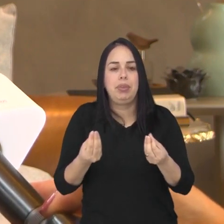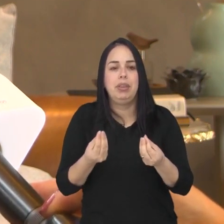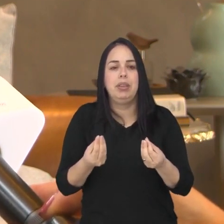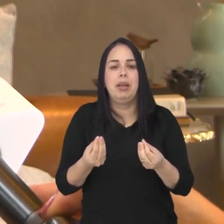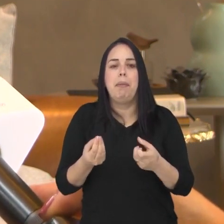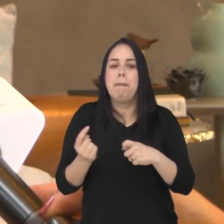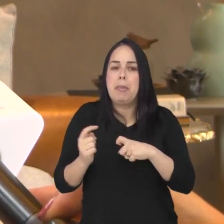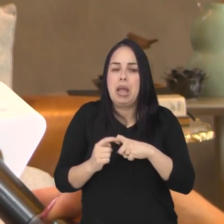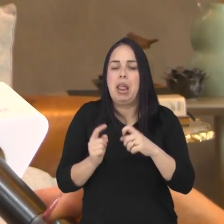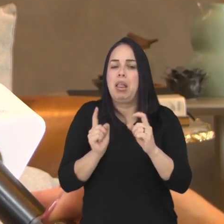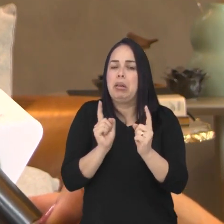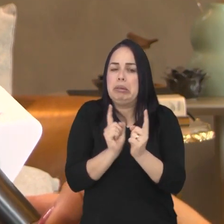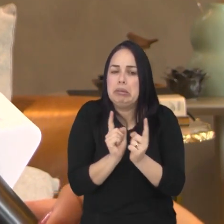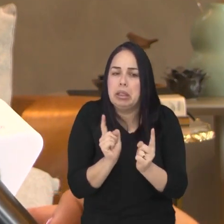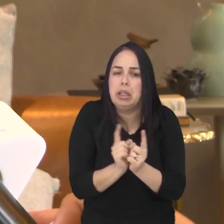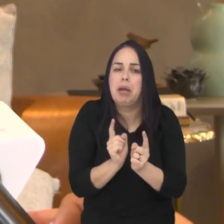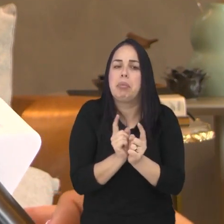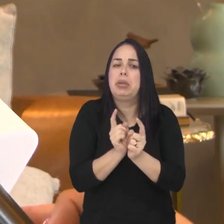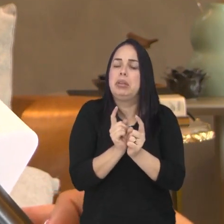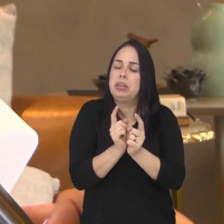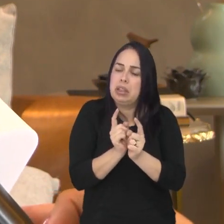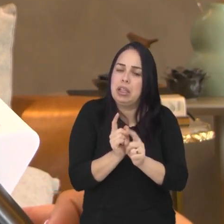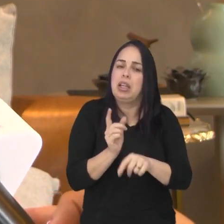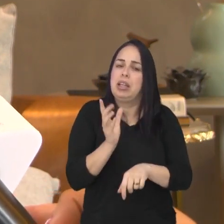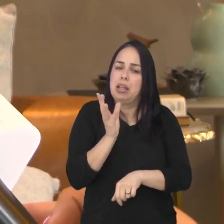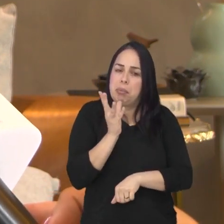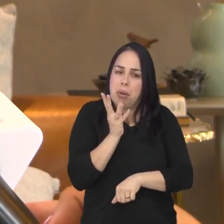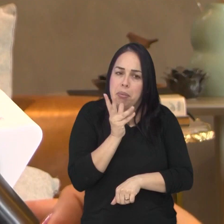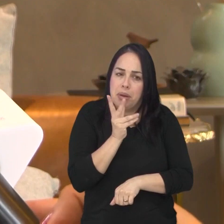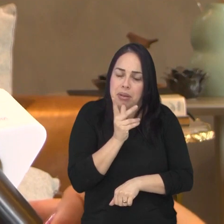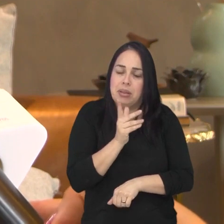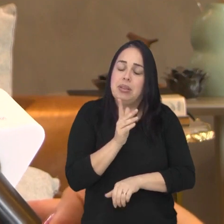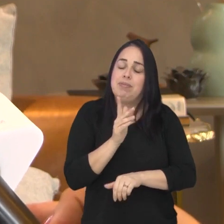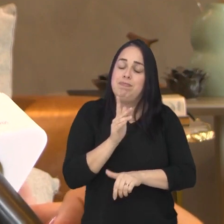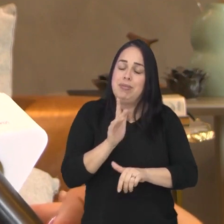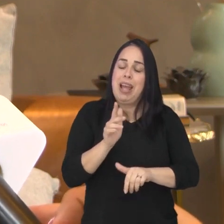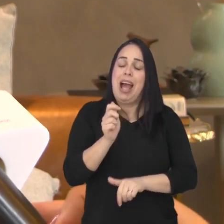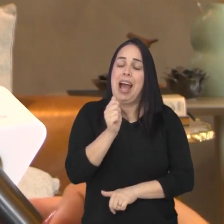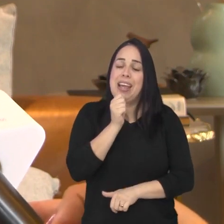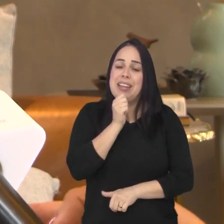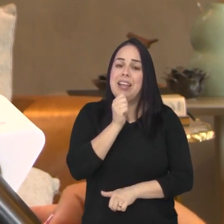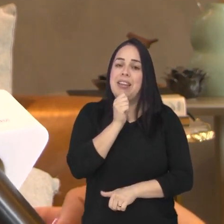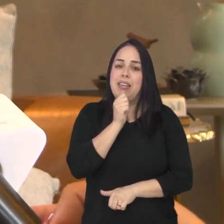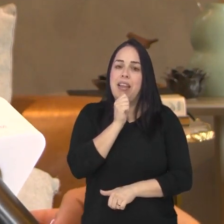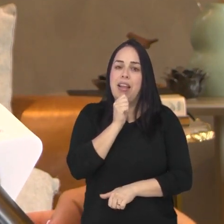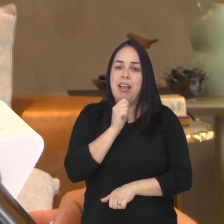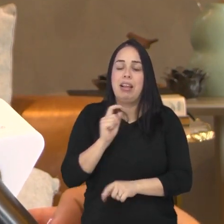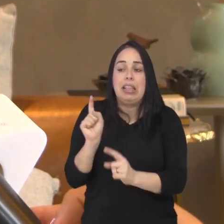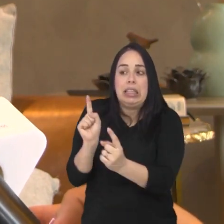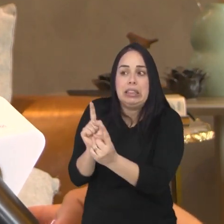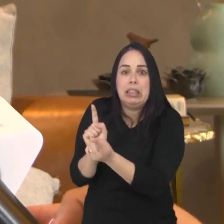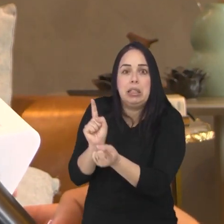que requer tempo. E isso ainda é um grande dilema dentro